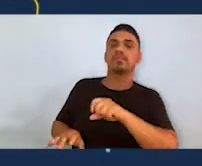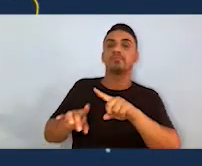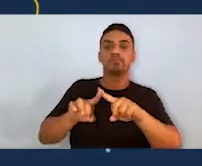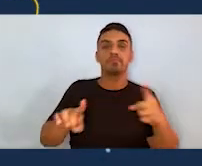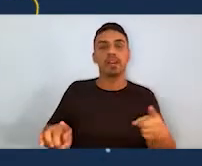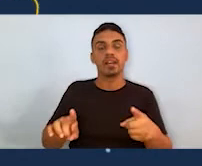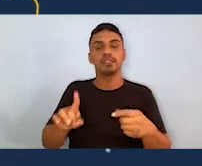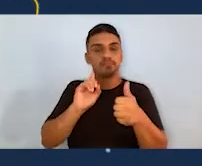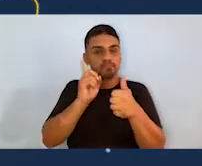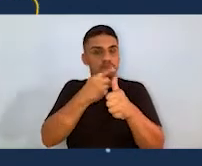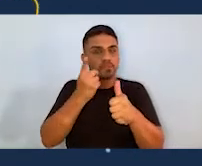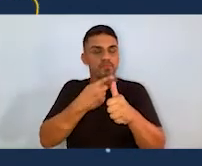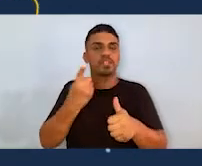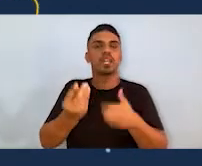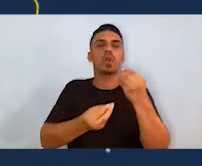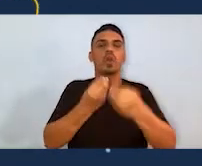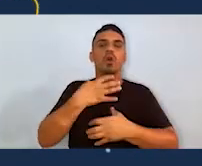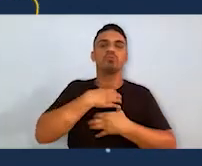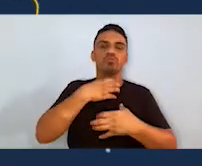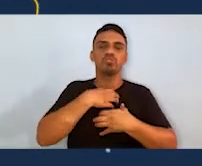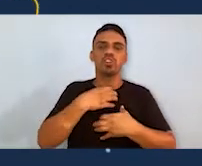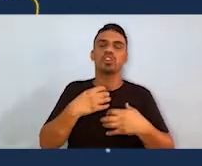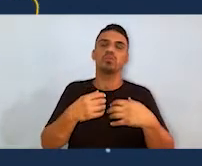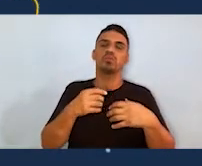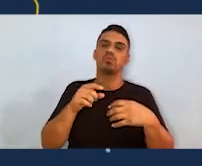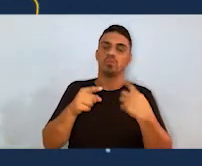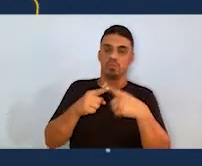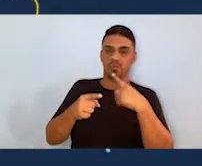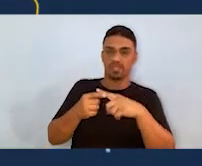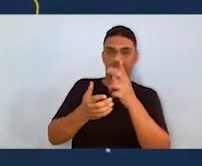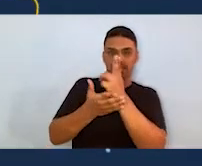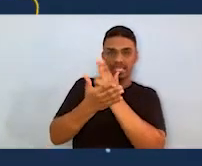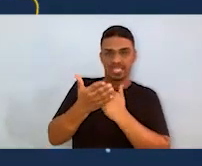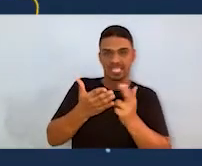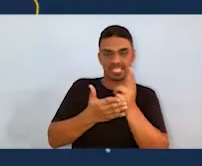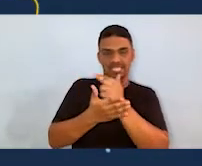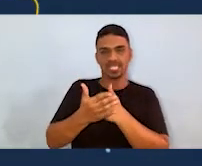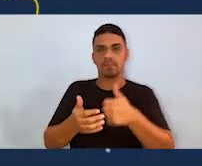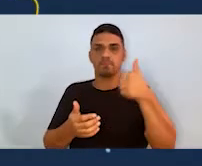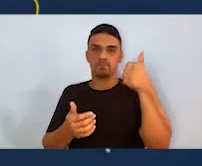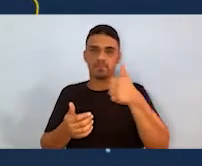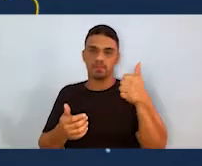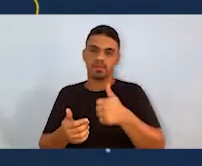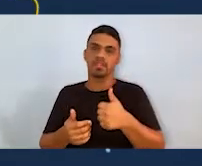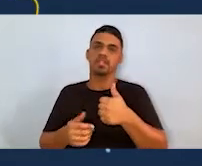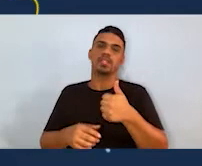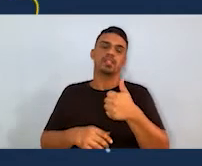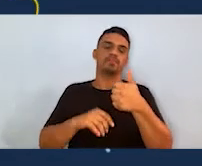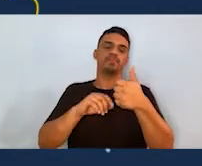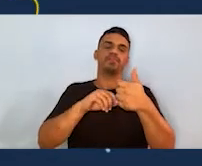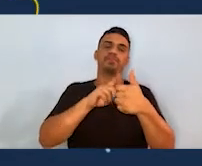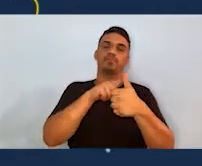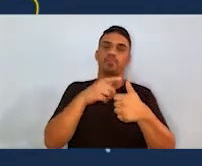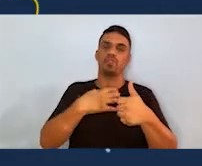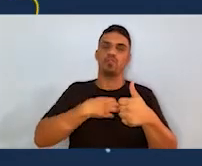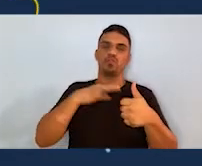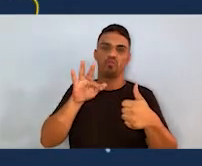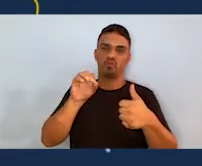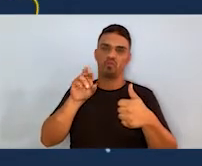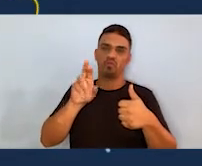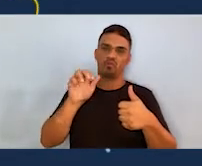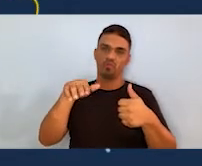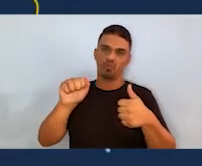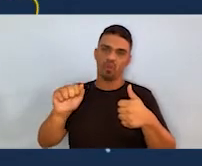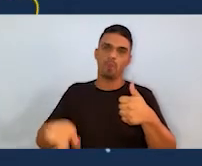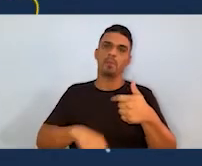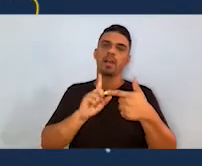coisa aqui que a gente vai trabalhar é a forma. Por quê? Porque a essência do desenho é primeiro a forma, segundo a cor, terceiro o volume. E isso vale